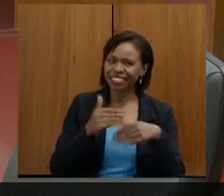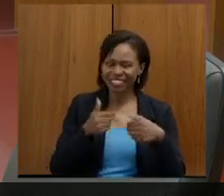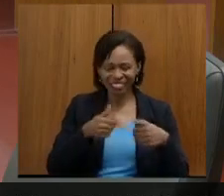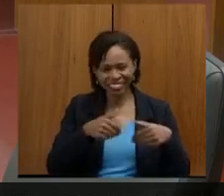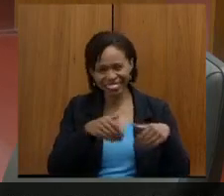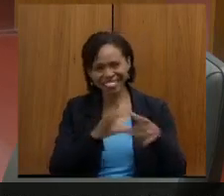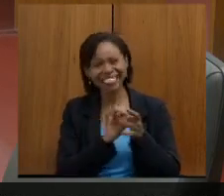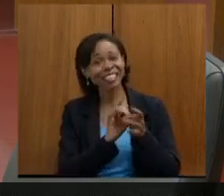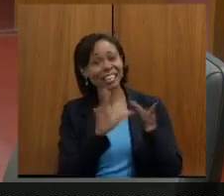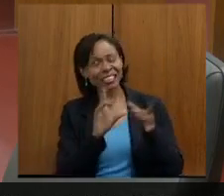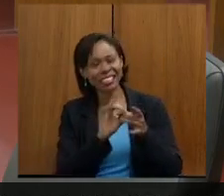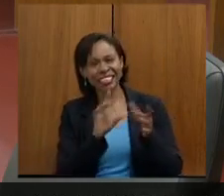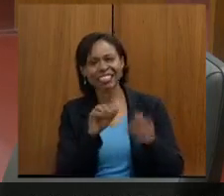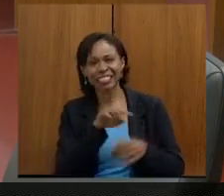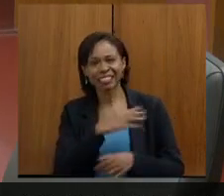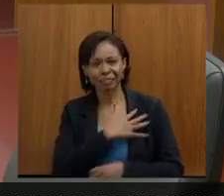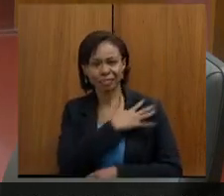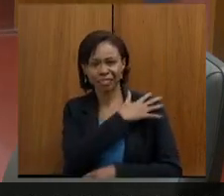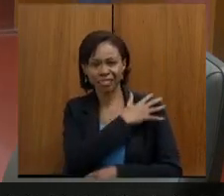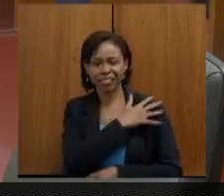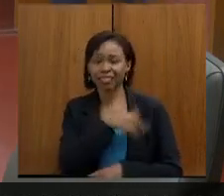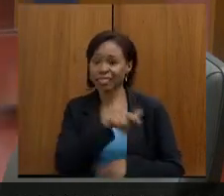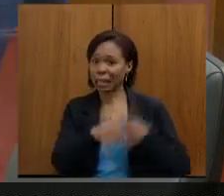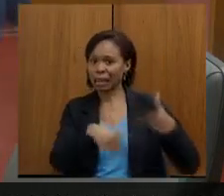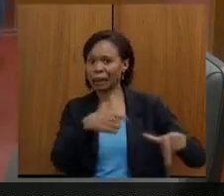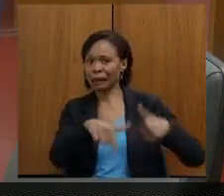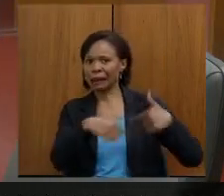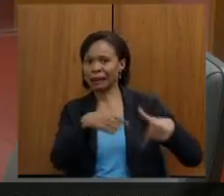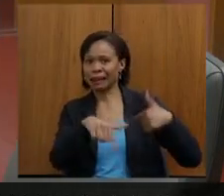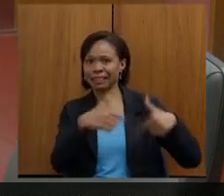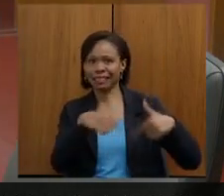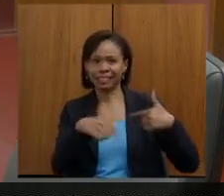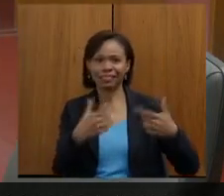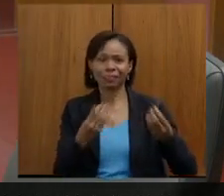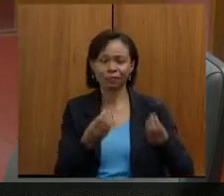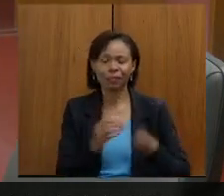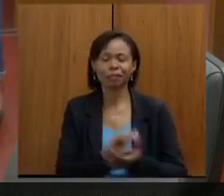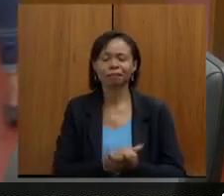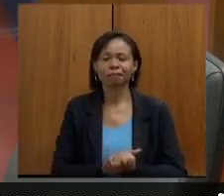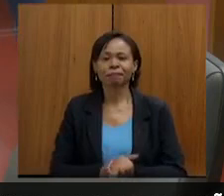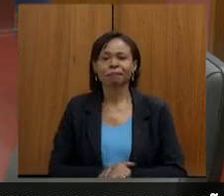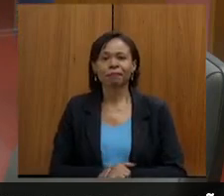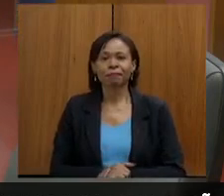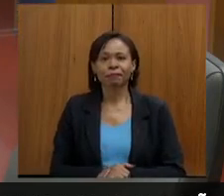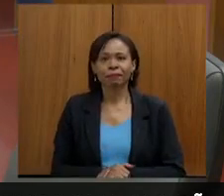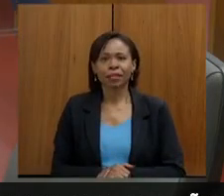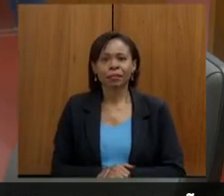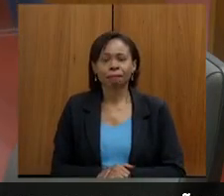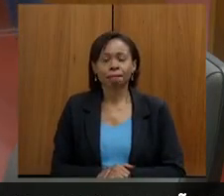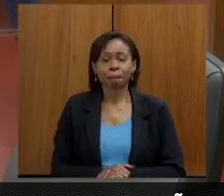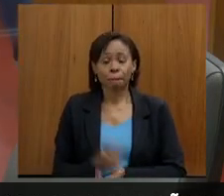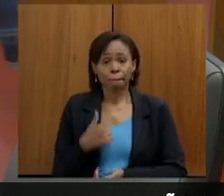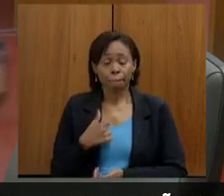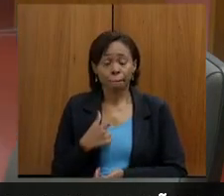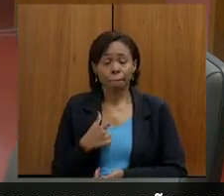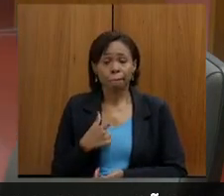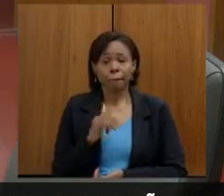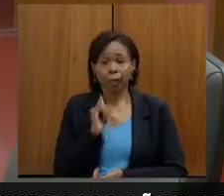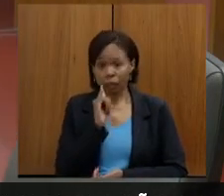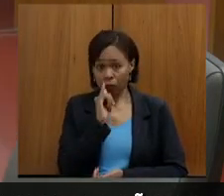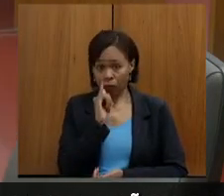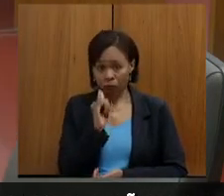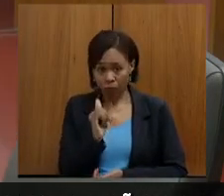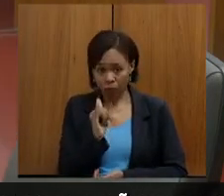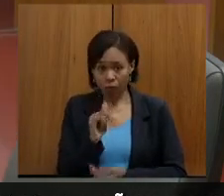Coronel Rodrigo que tá com trabalho de mais de 19 mil armas apreendidos e eu queria deixar dois